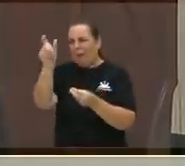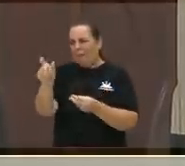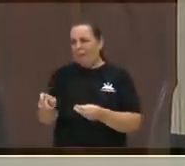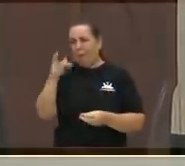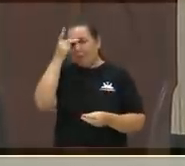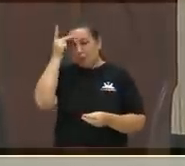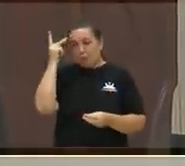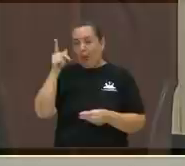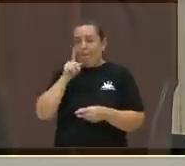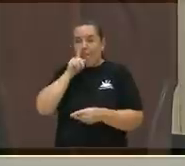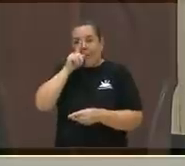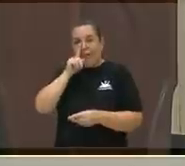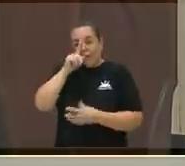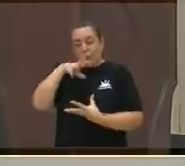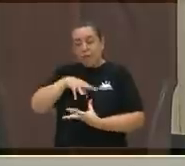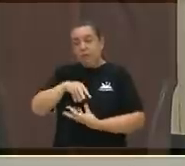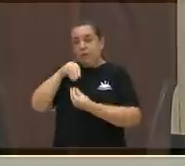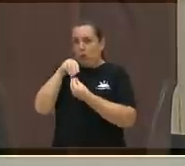perigo espiritual